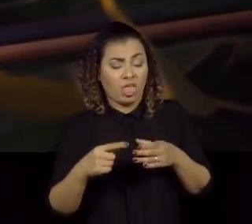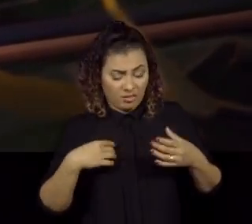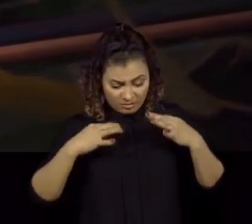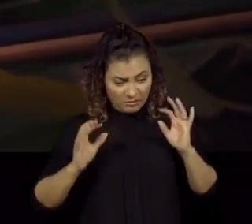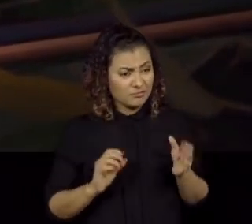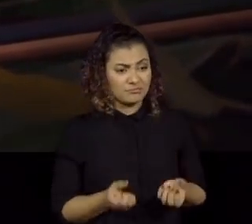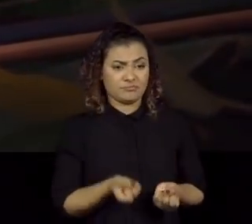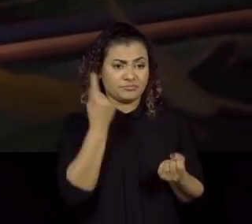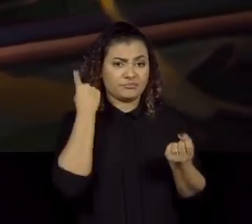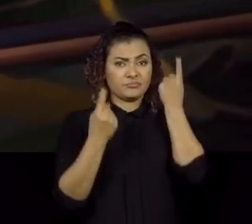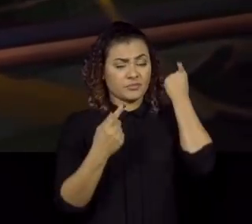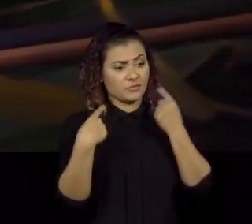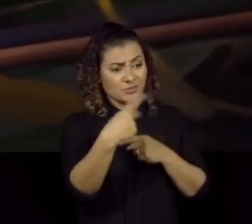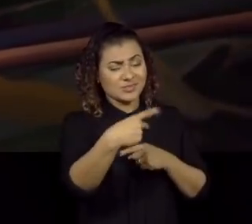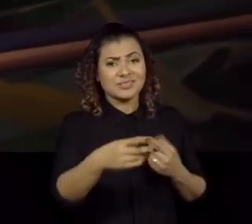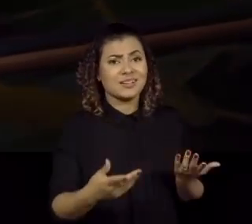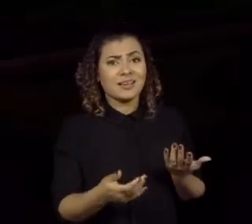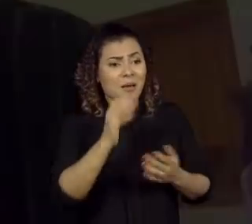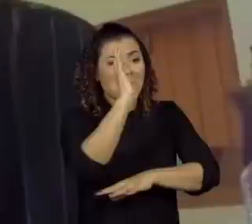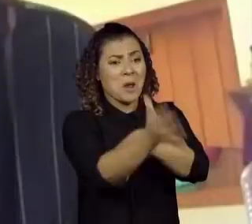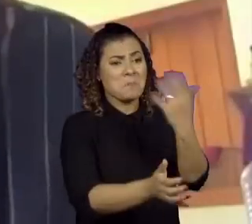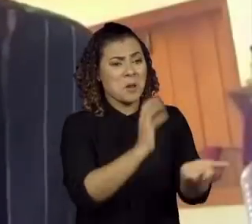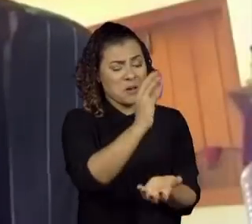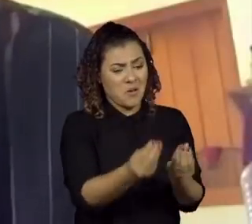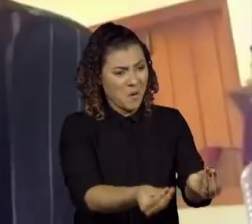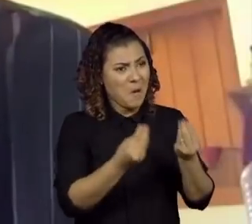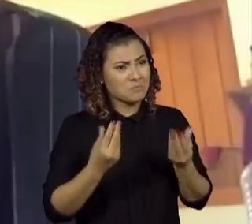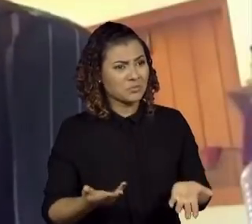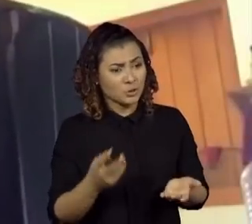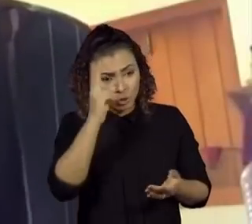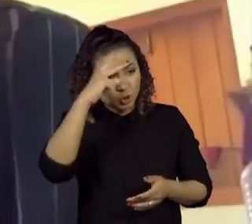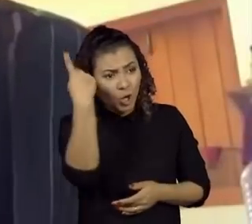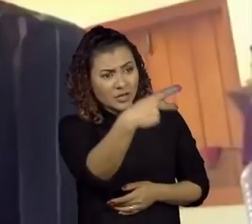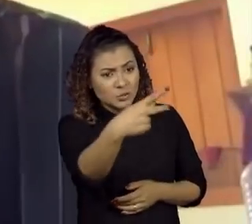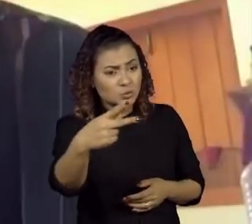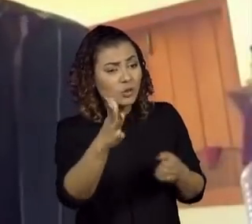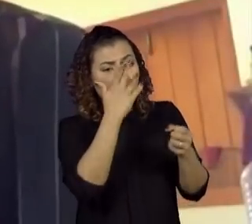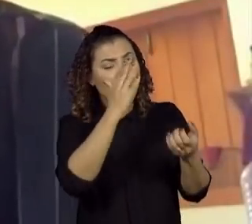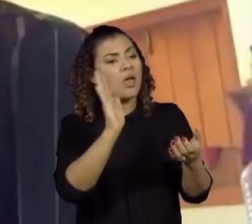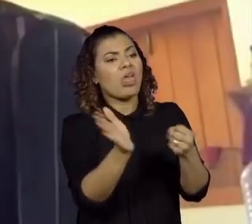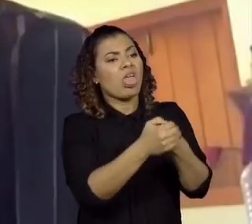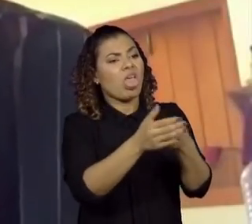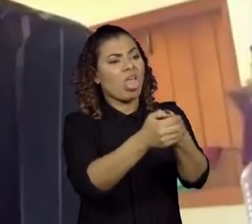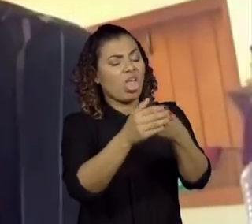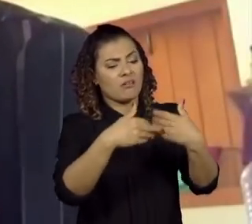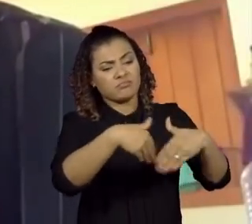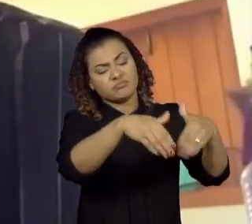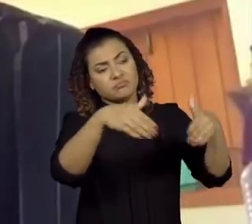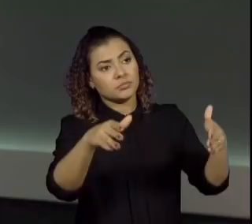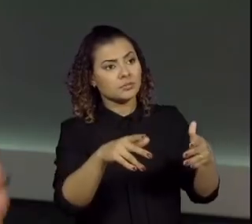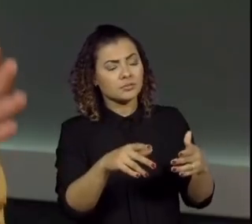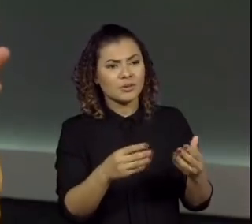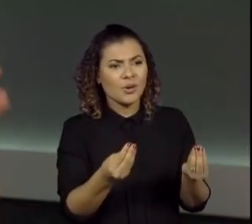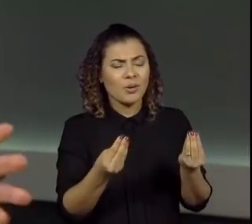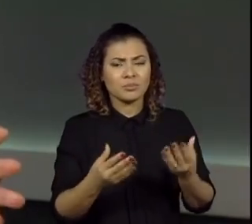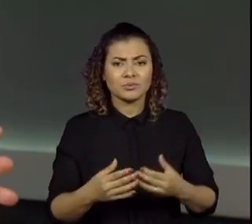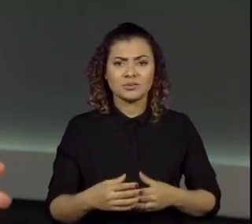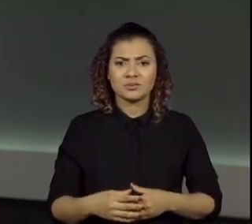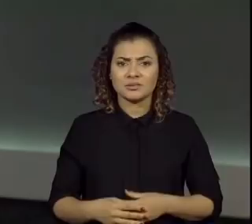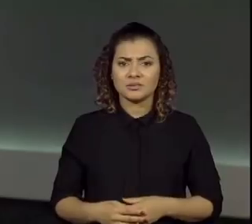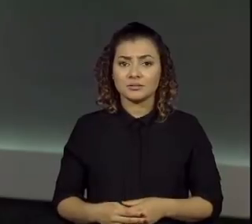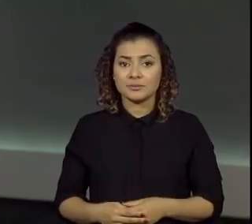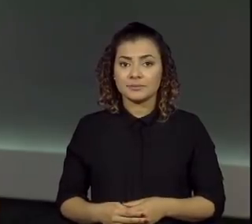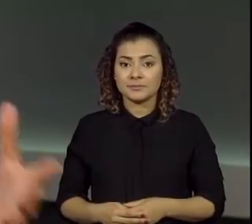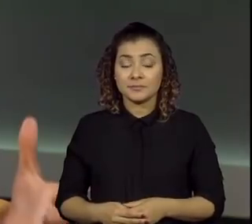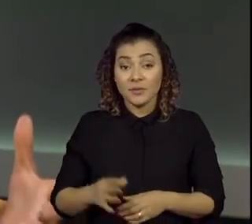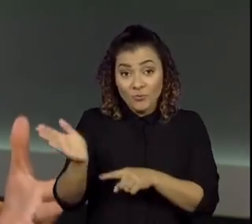para guardar as histórias de vocês derrubam árvores e põem as histórias de vocês em peles de papel, que são árvores mortas. Esse filme